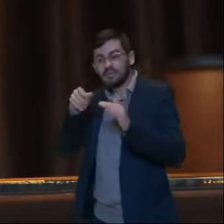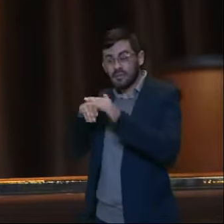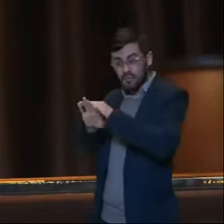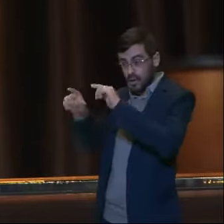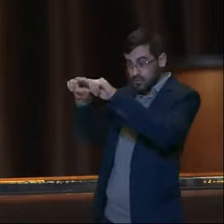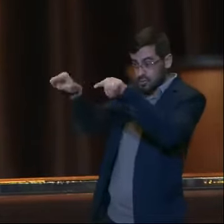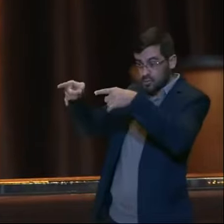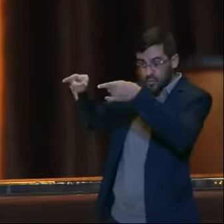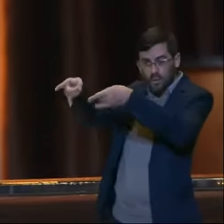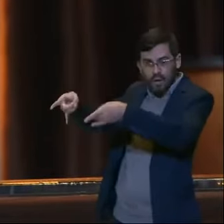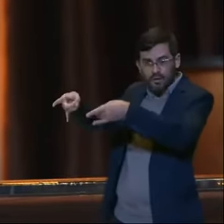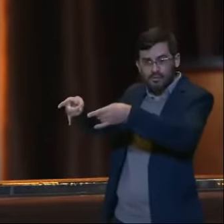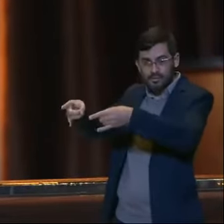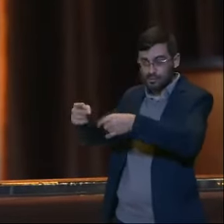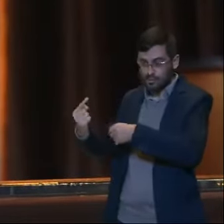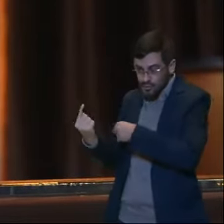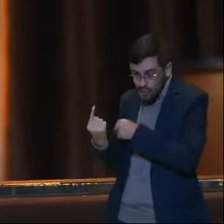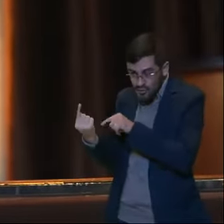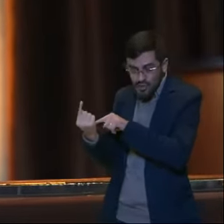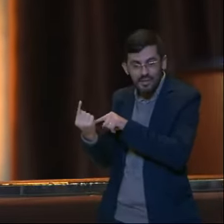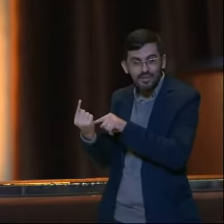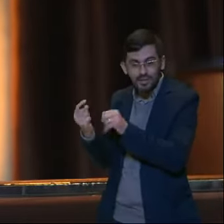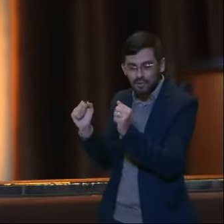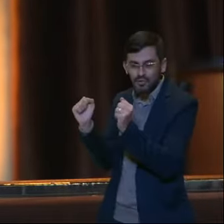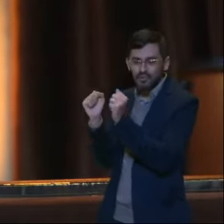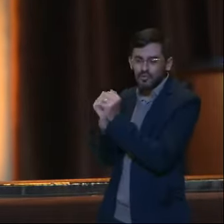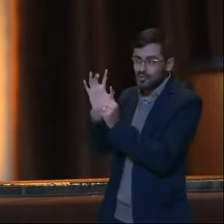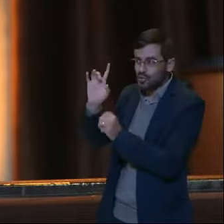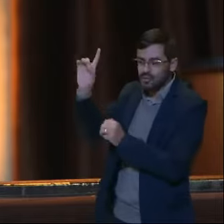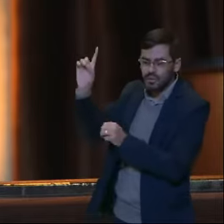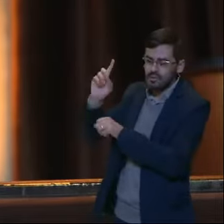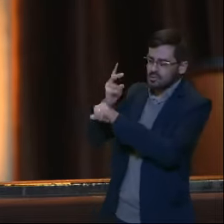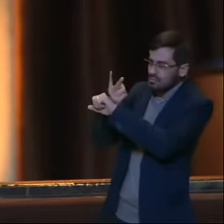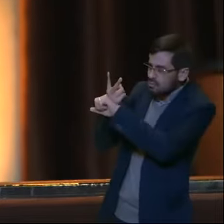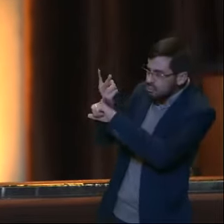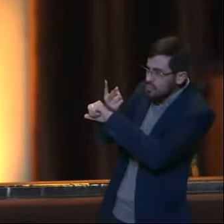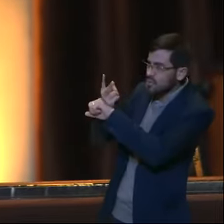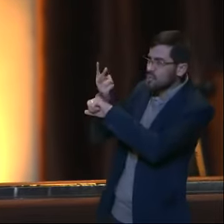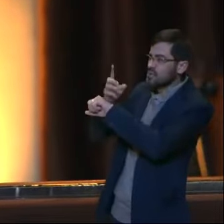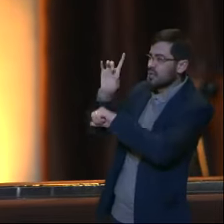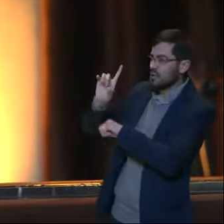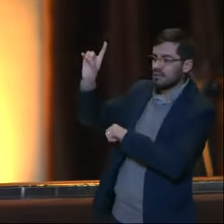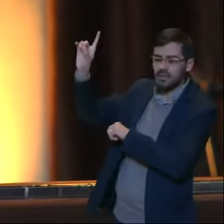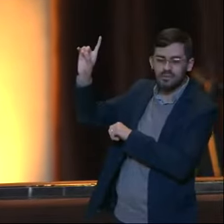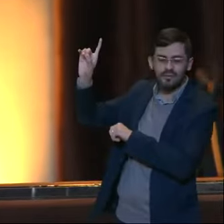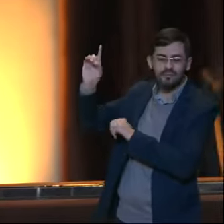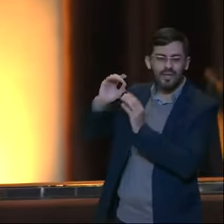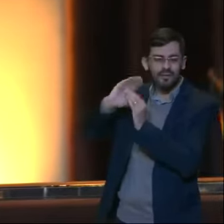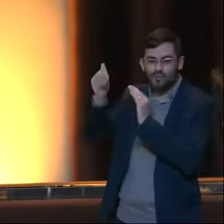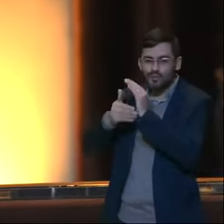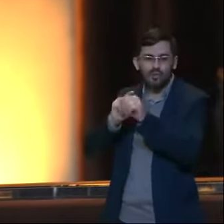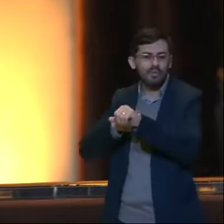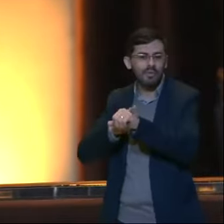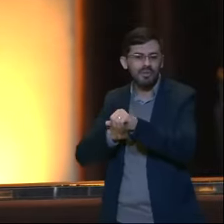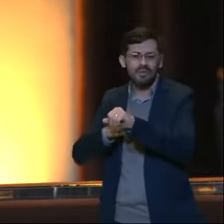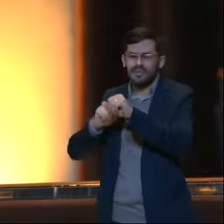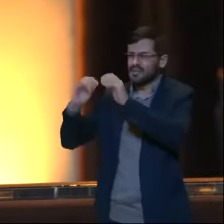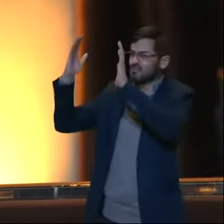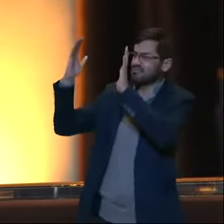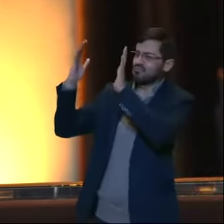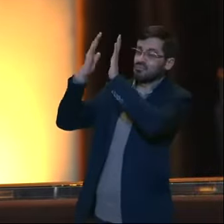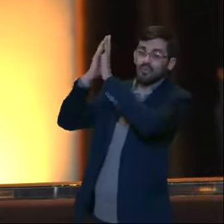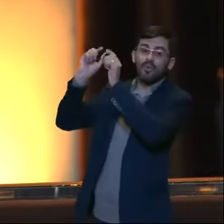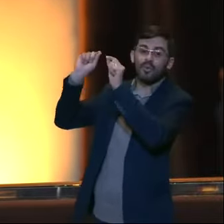vai para o seu lugar, para o seu cantinho, e ali você tem o seu encontro com Deus, e ali você busca Ele todo dia. E é nesse encontro